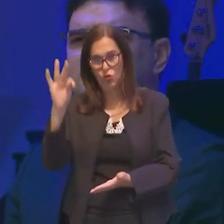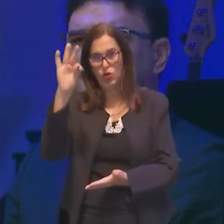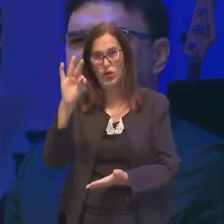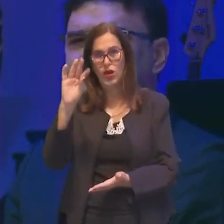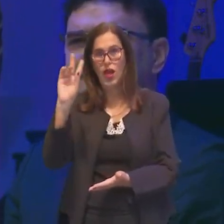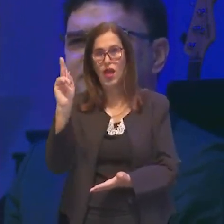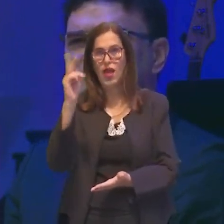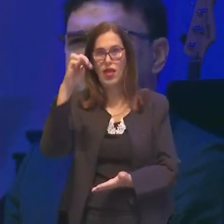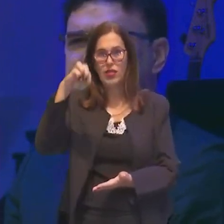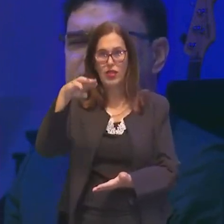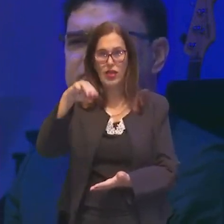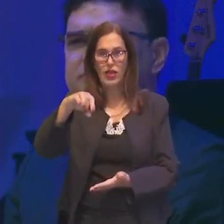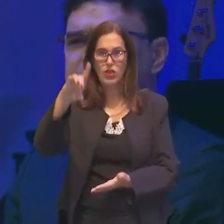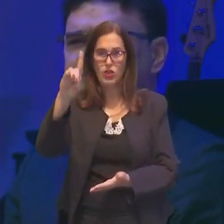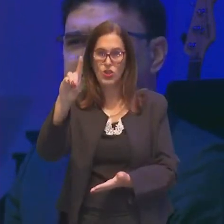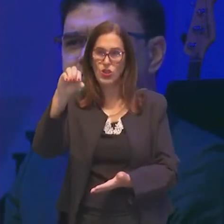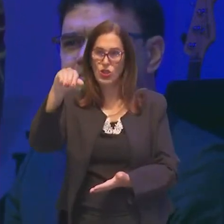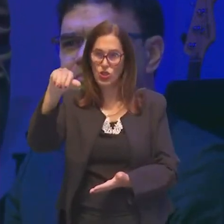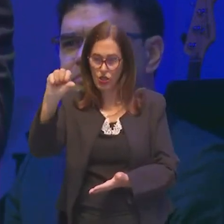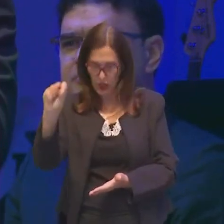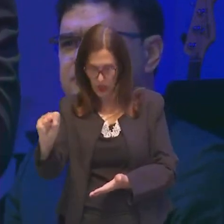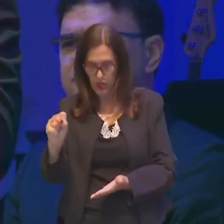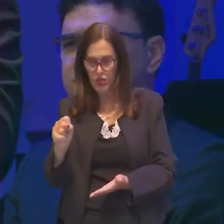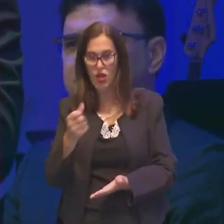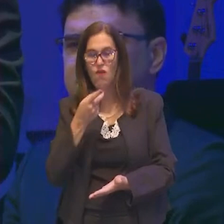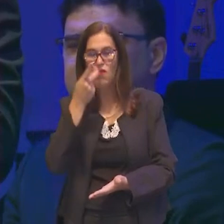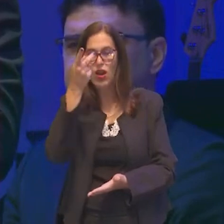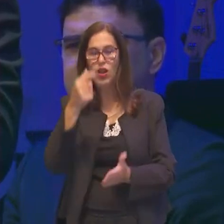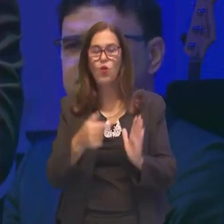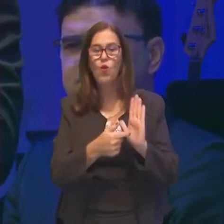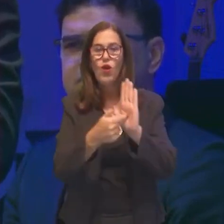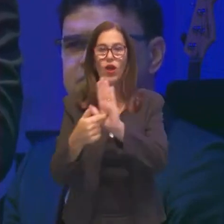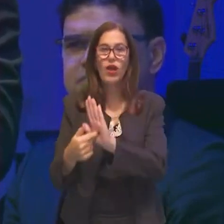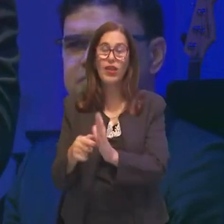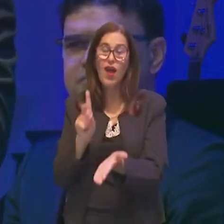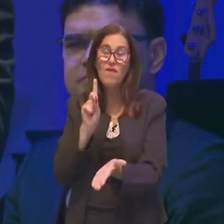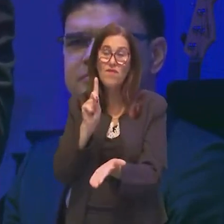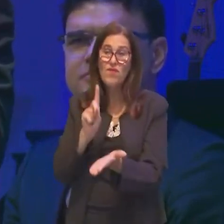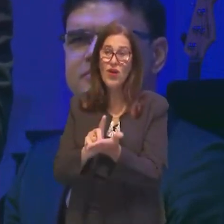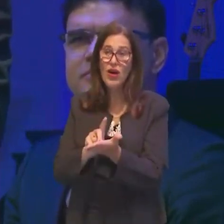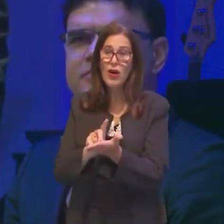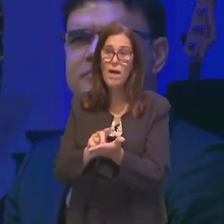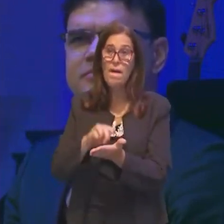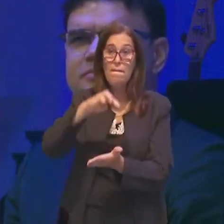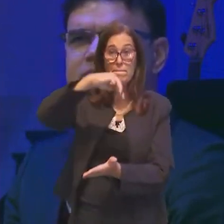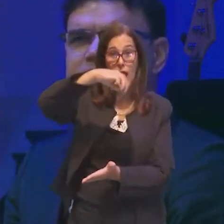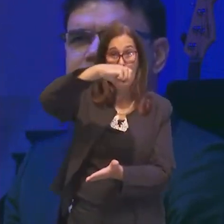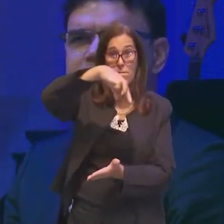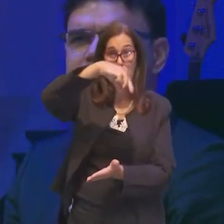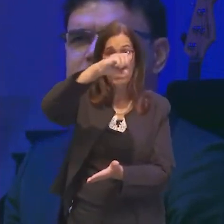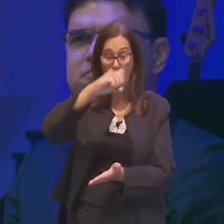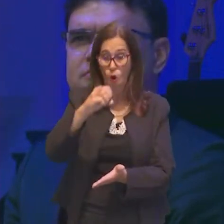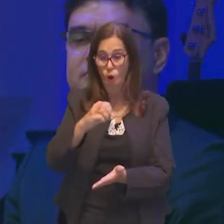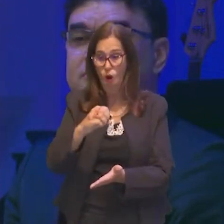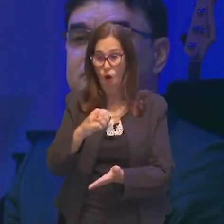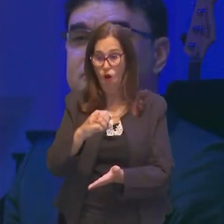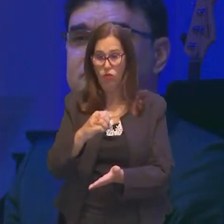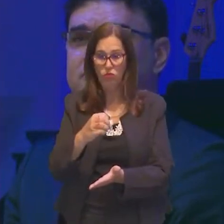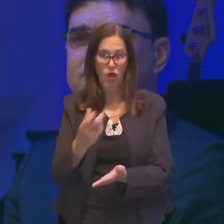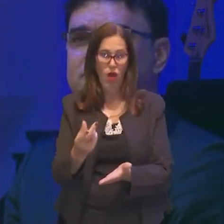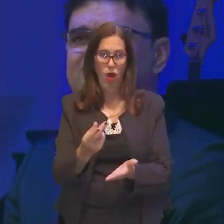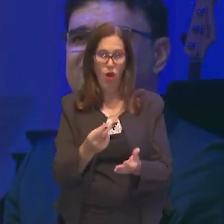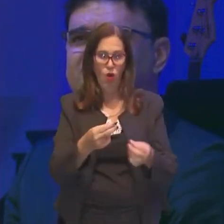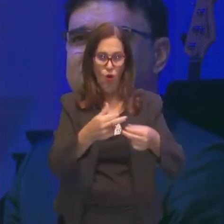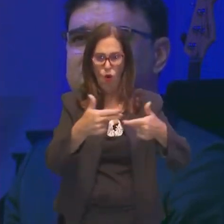Dias Lopes, ele traz uma luz sobre esse texto, dizendo que, na verdade, mamon não é uma coisa, não